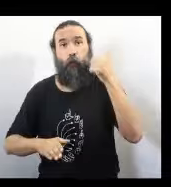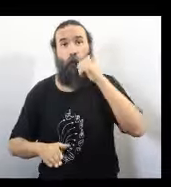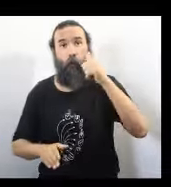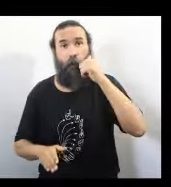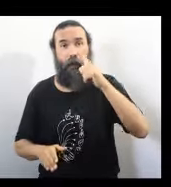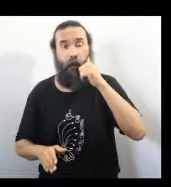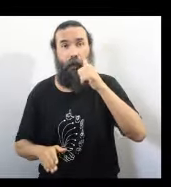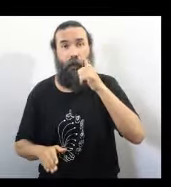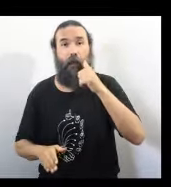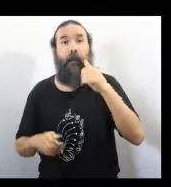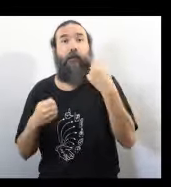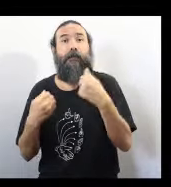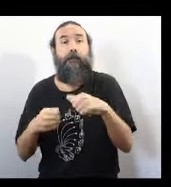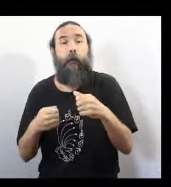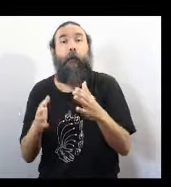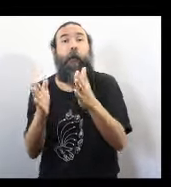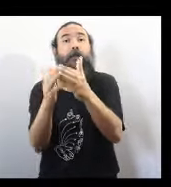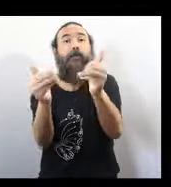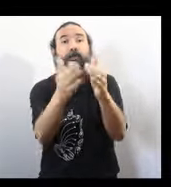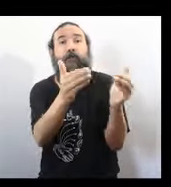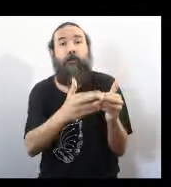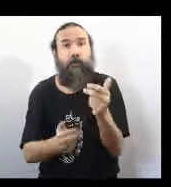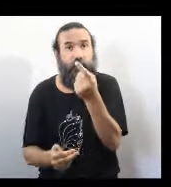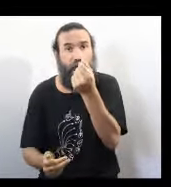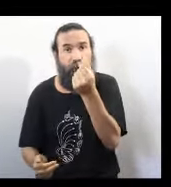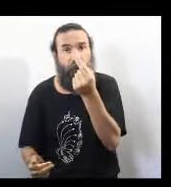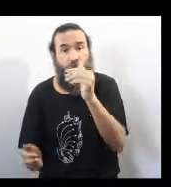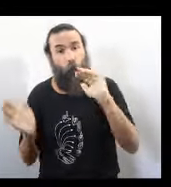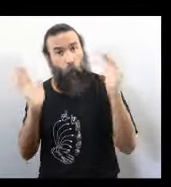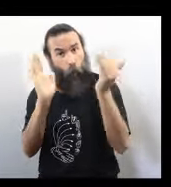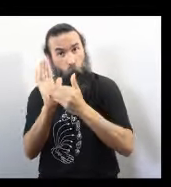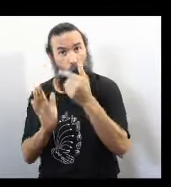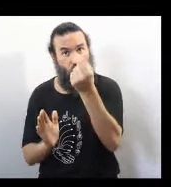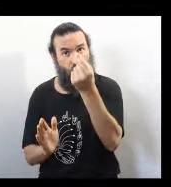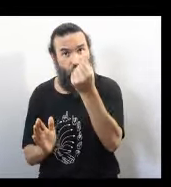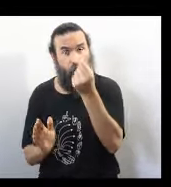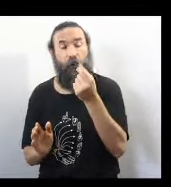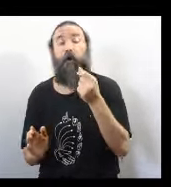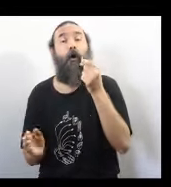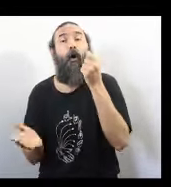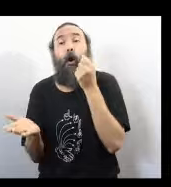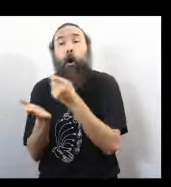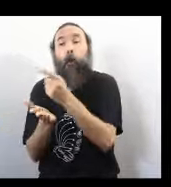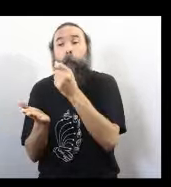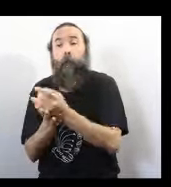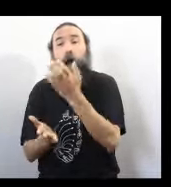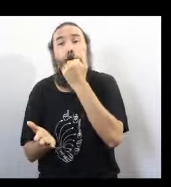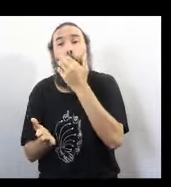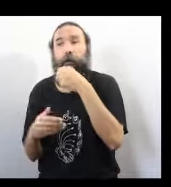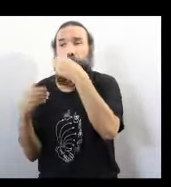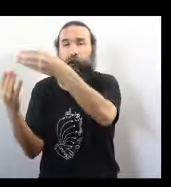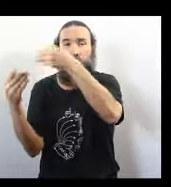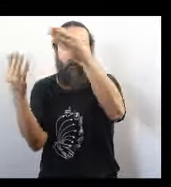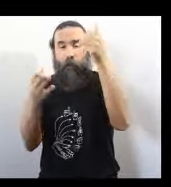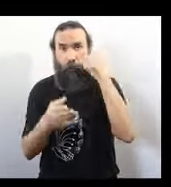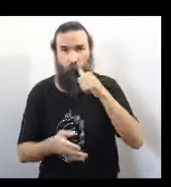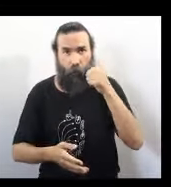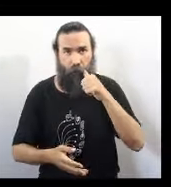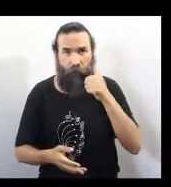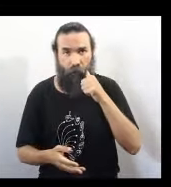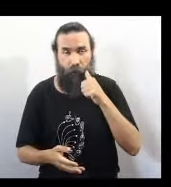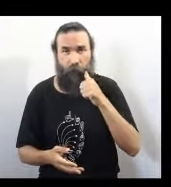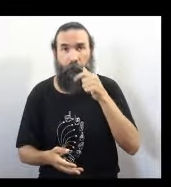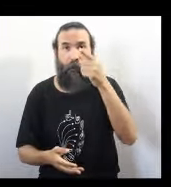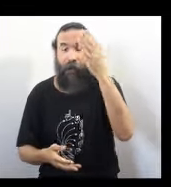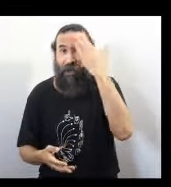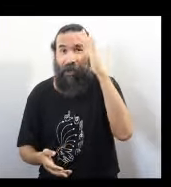autocuidado, lançamos uma vaquinha. Todo o dinheiro dessa vaquinha está sendo revestido em cesta básica. Saiba